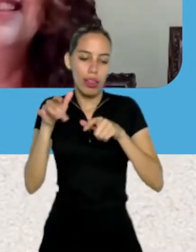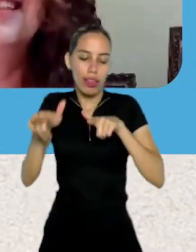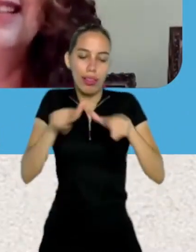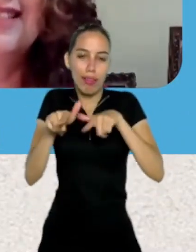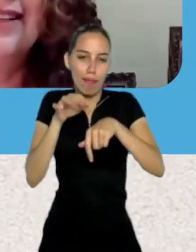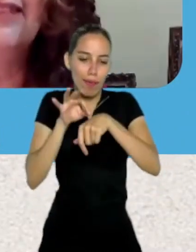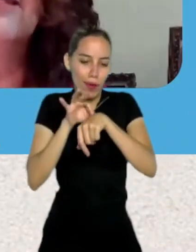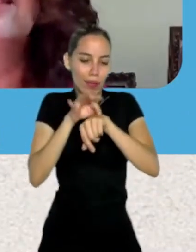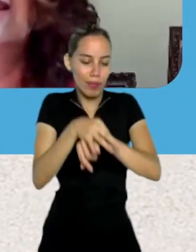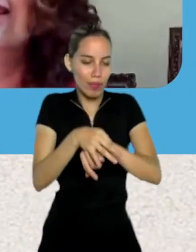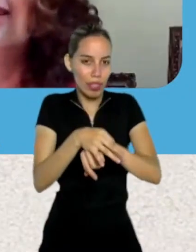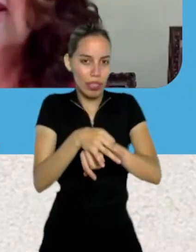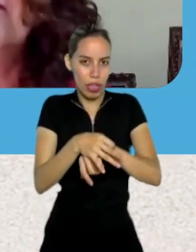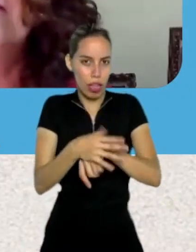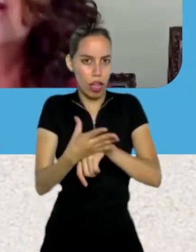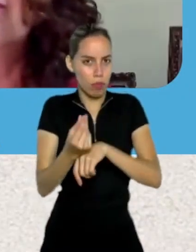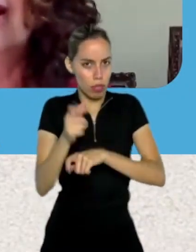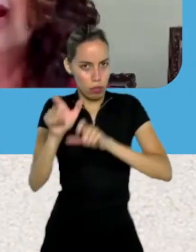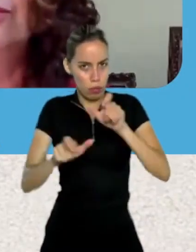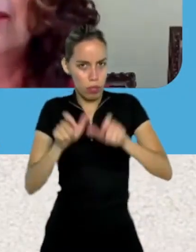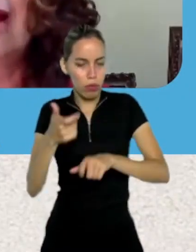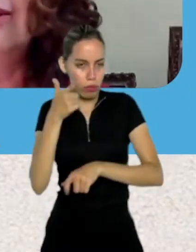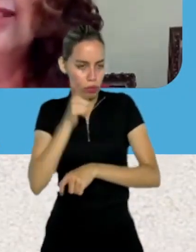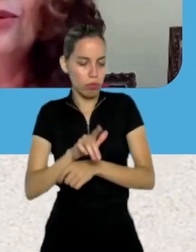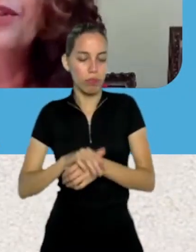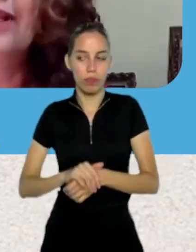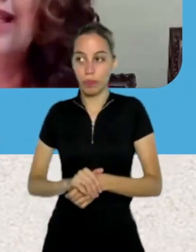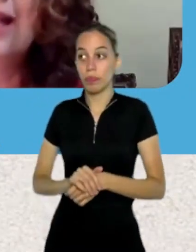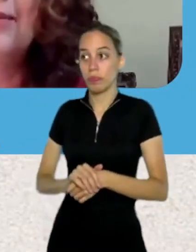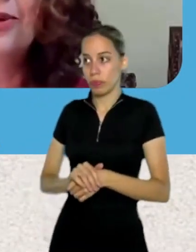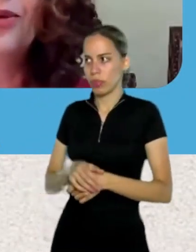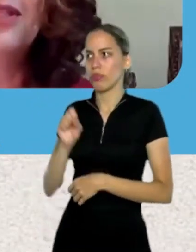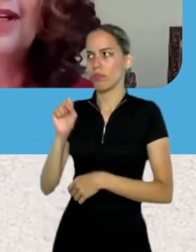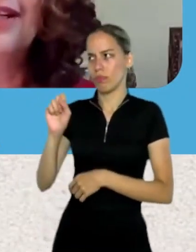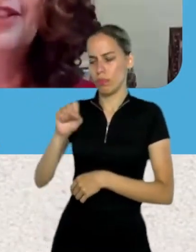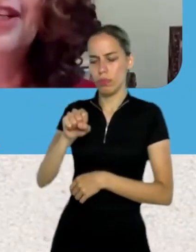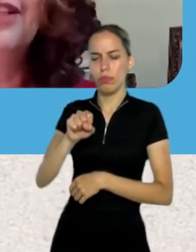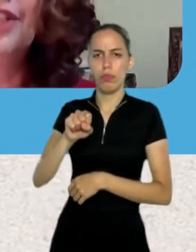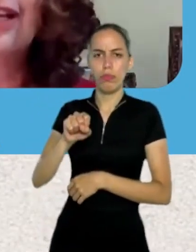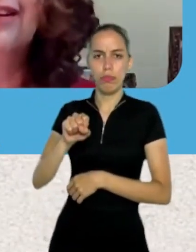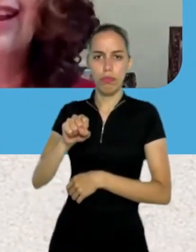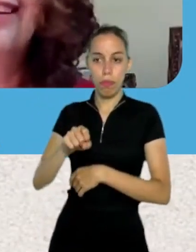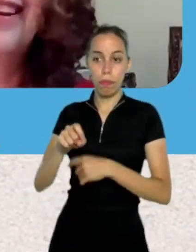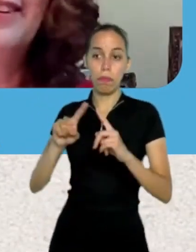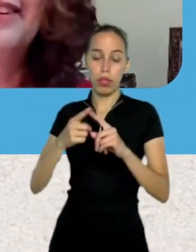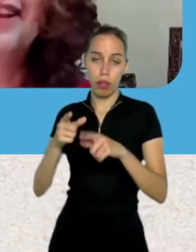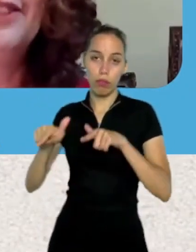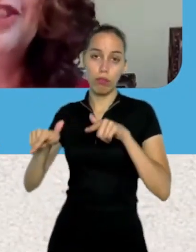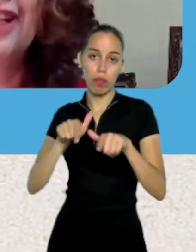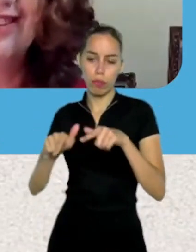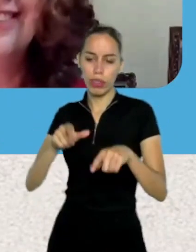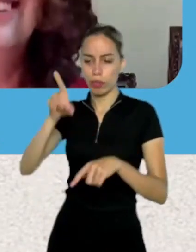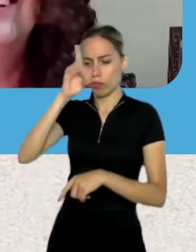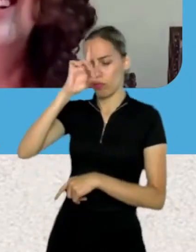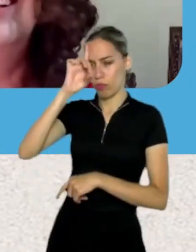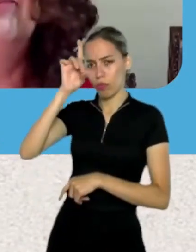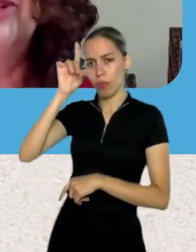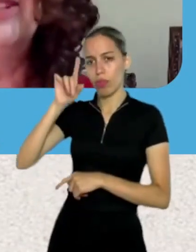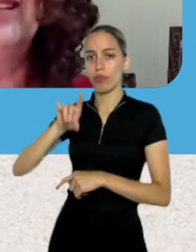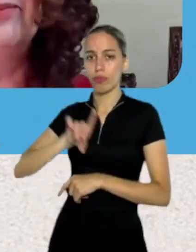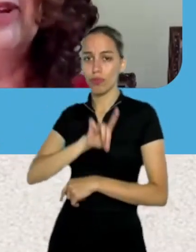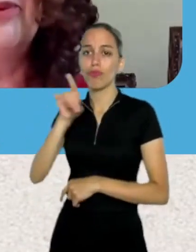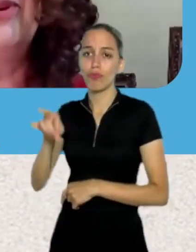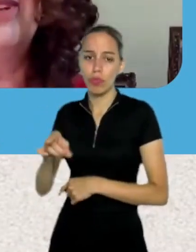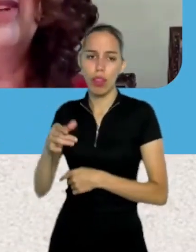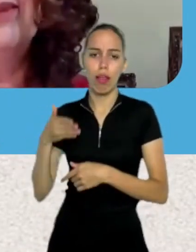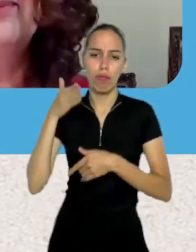né, Júlia? Sim, sim. Mas é um trabalho assim, esse trabalho constante, ele chega, né? Ele chega. Pode